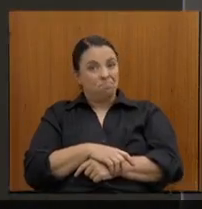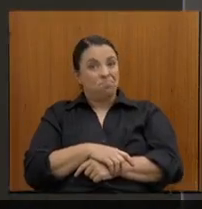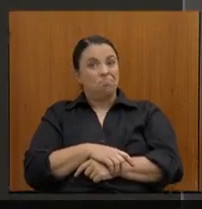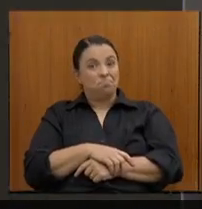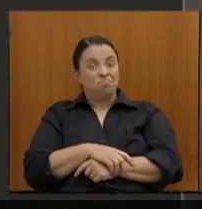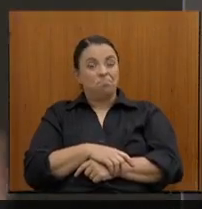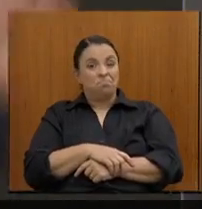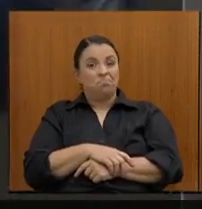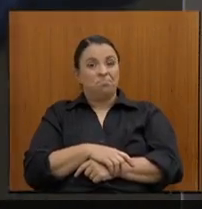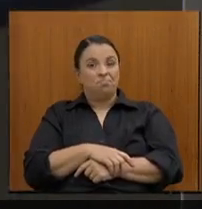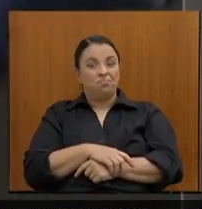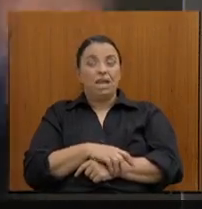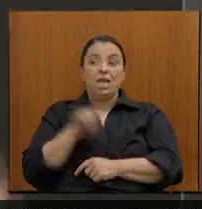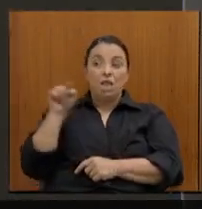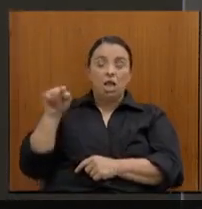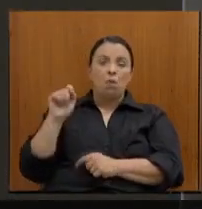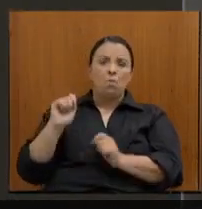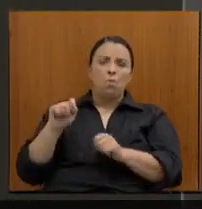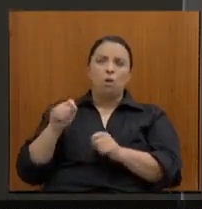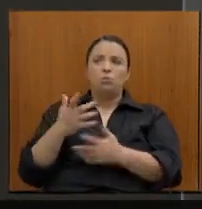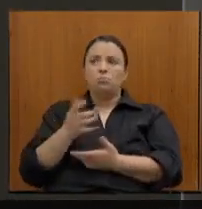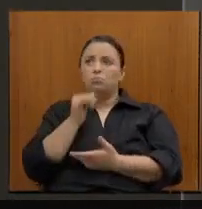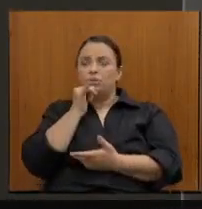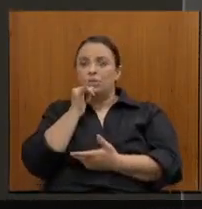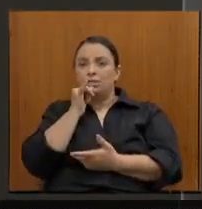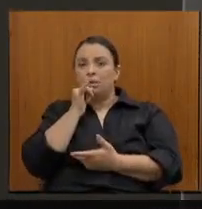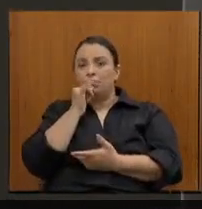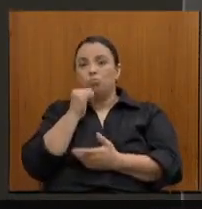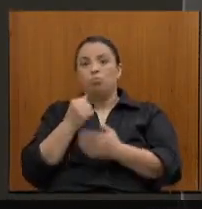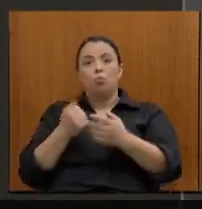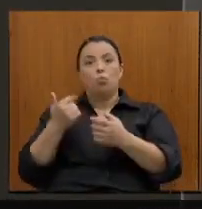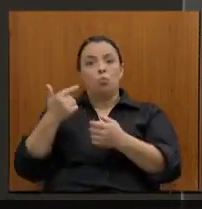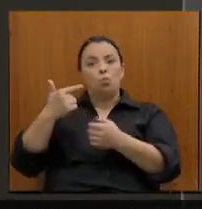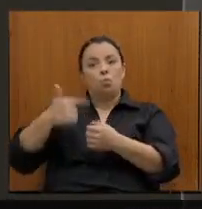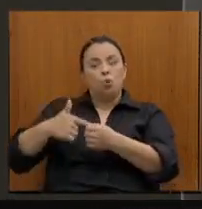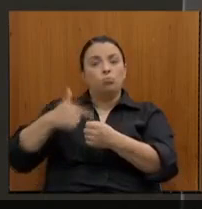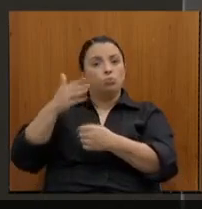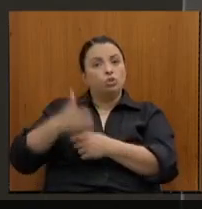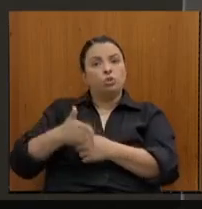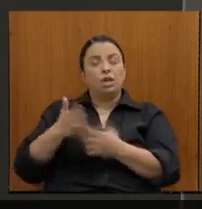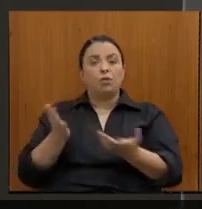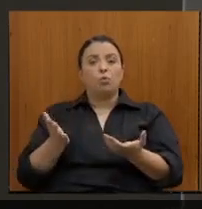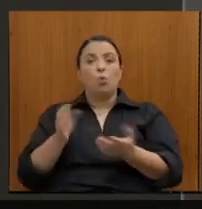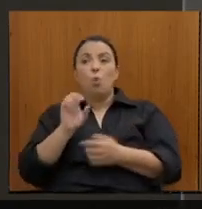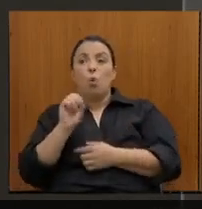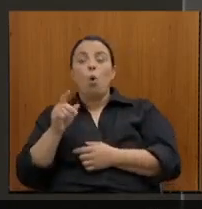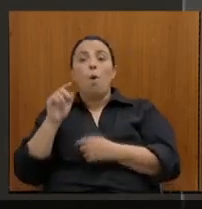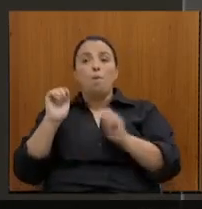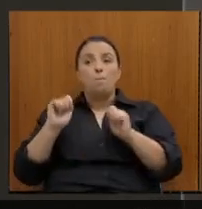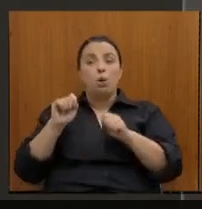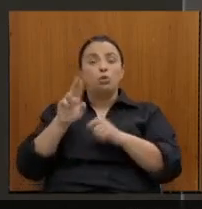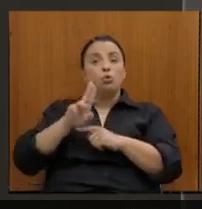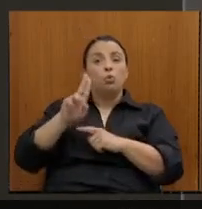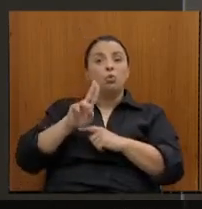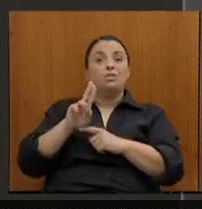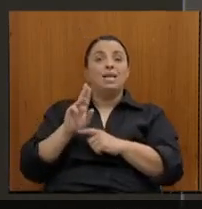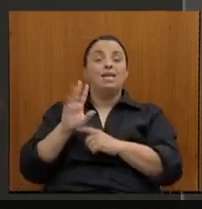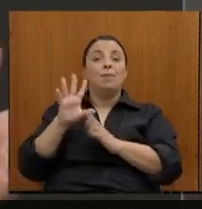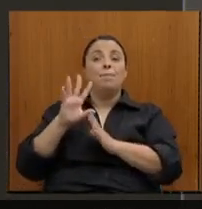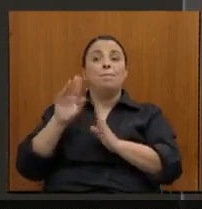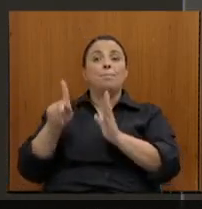bom então ele pode ser usado na combustão direta e pode ser usado como célula combustível